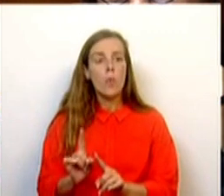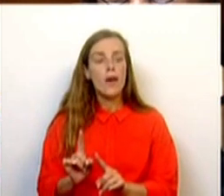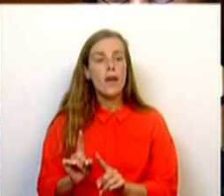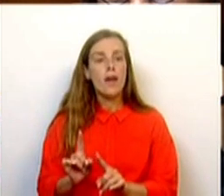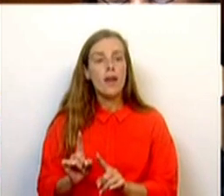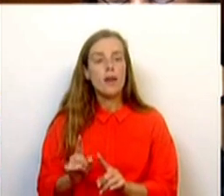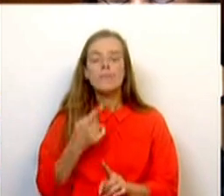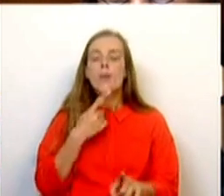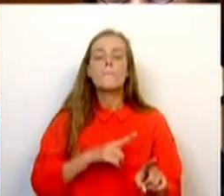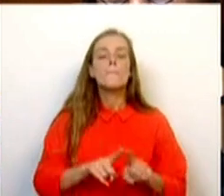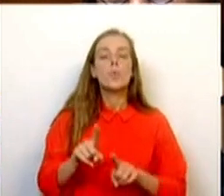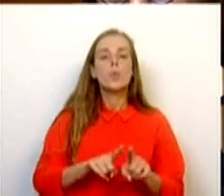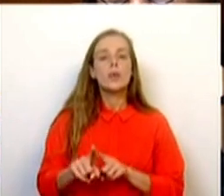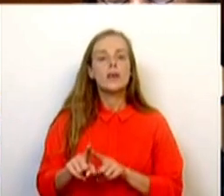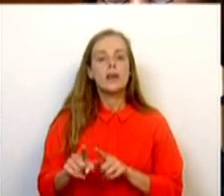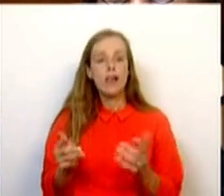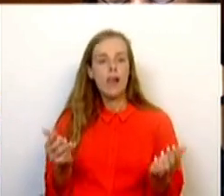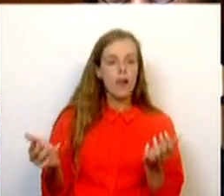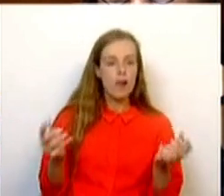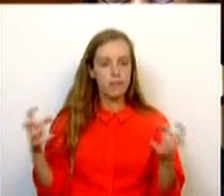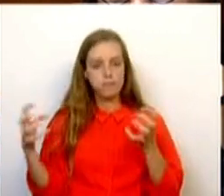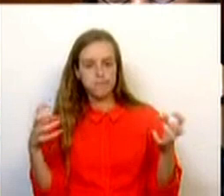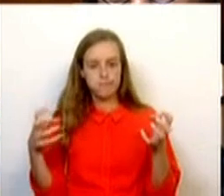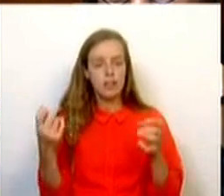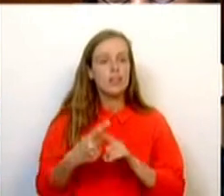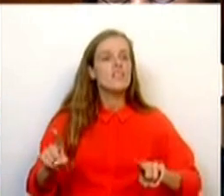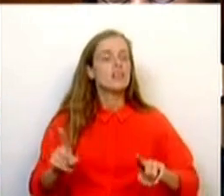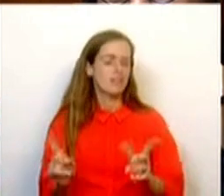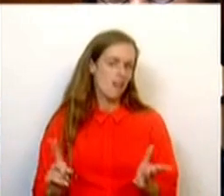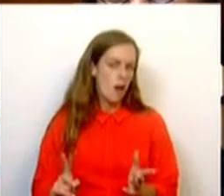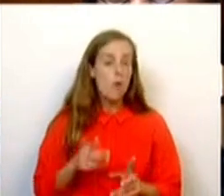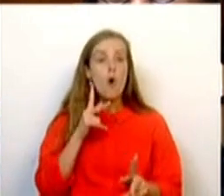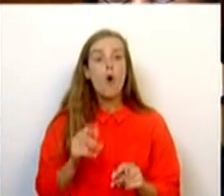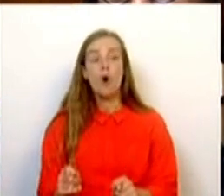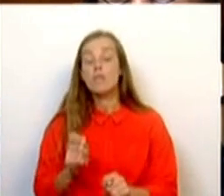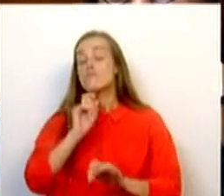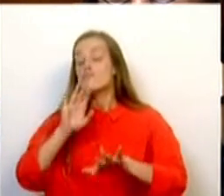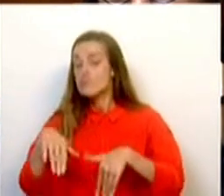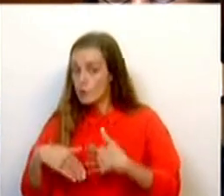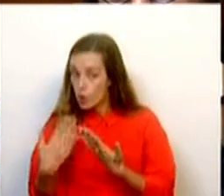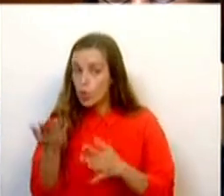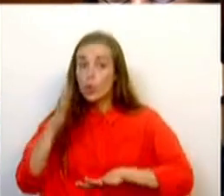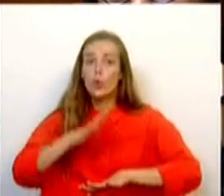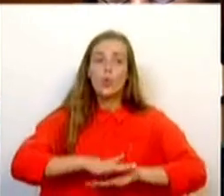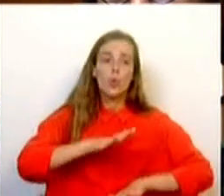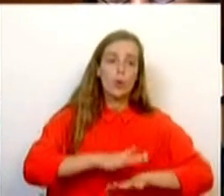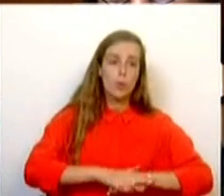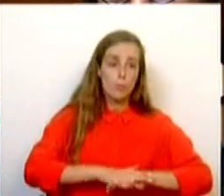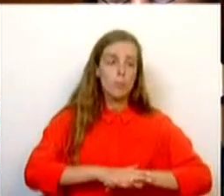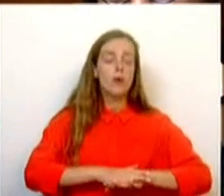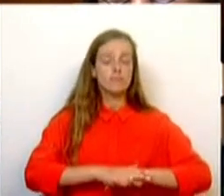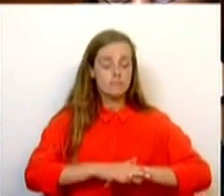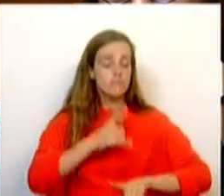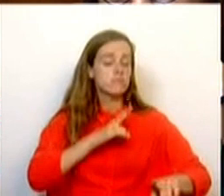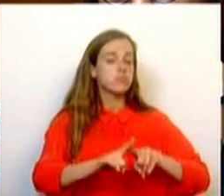divergências políticas. O que aqui se pune é a discriminação e o ódio que possa ser provocado pelo simples facto de alguém ter divergências